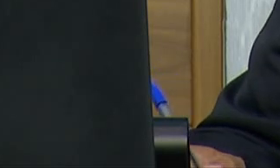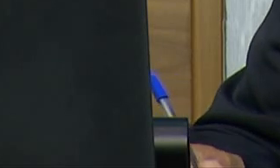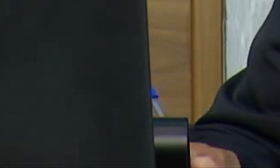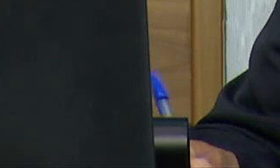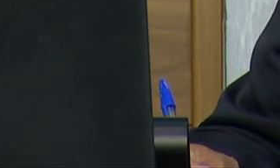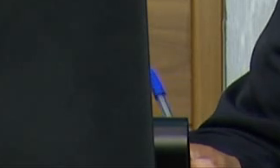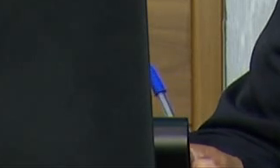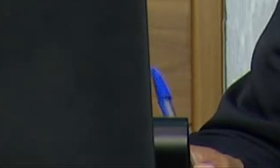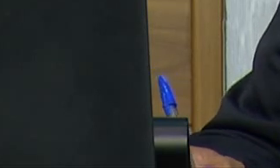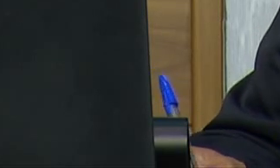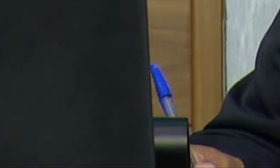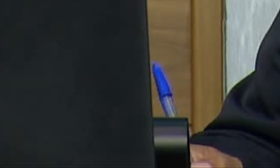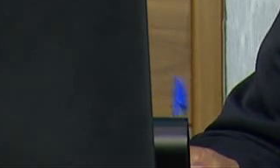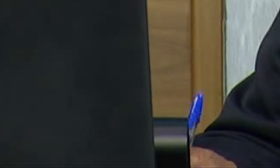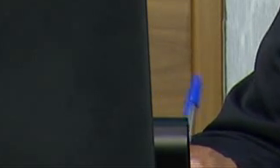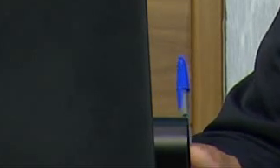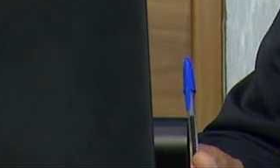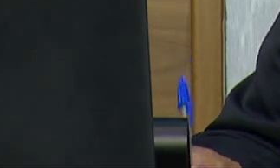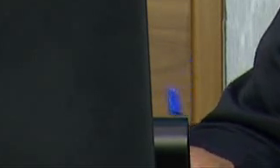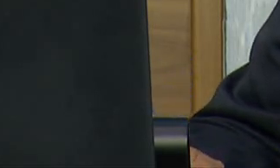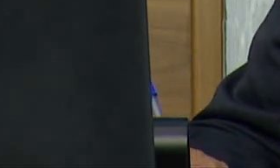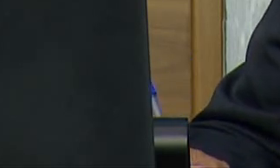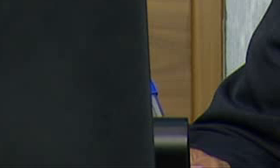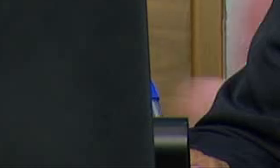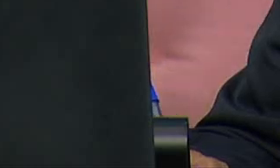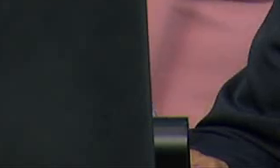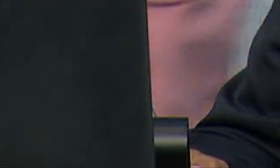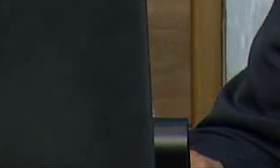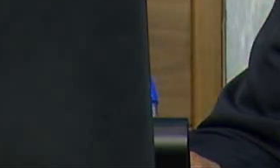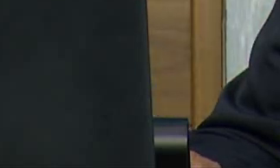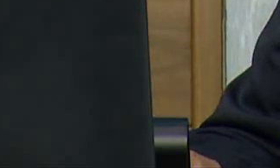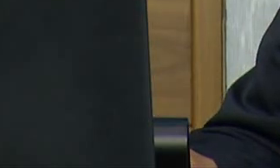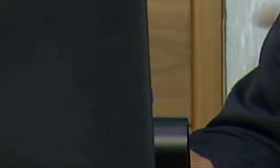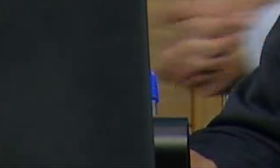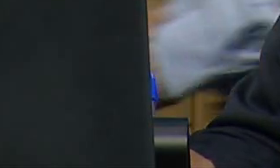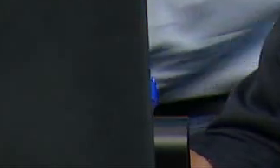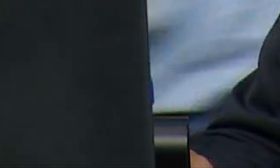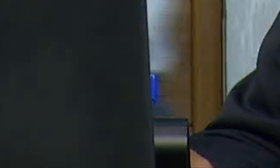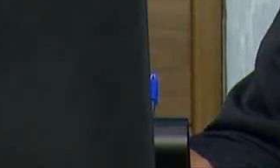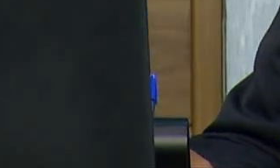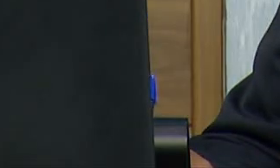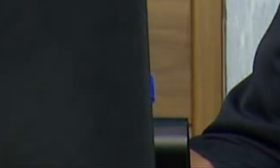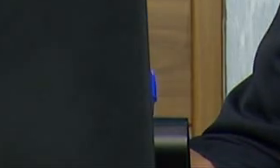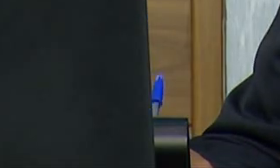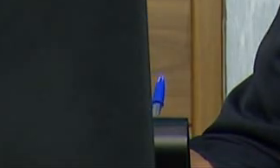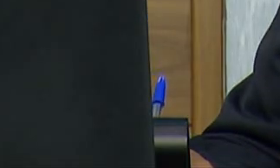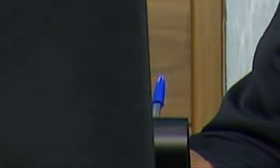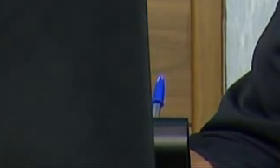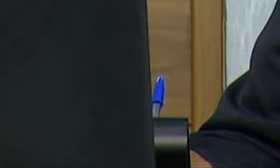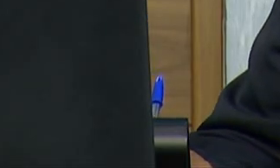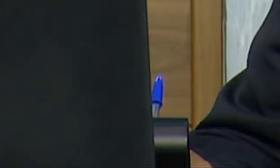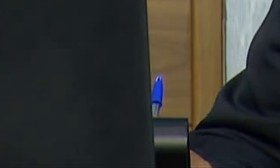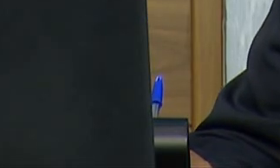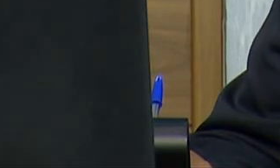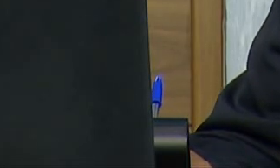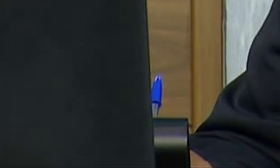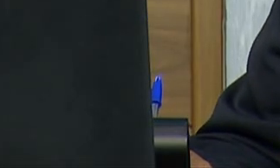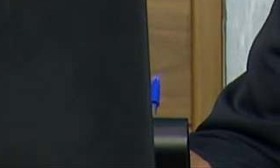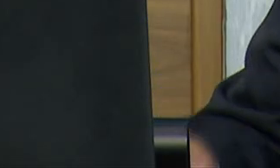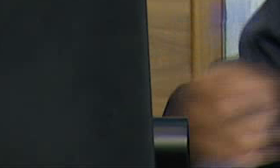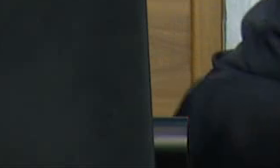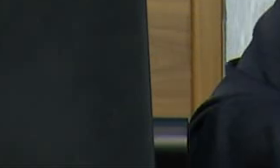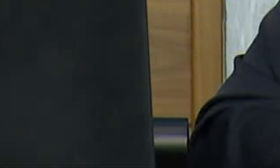15A a resolução 358 de 21 de setembro de 2010, que dispõe sobre